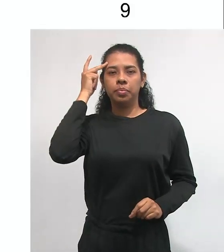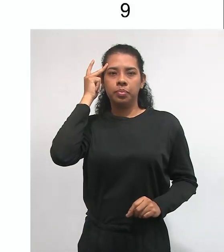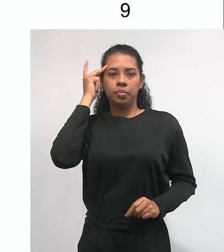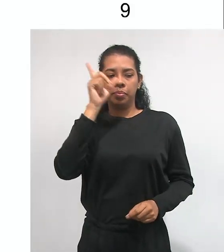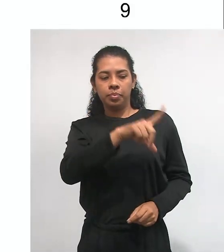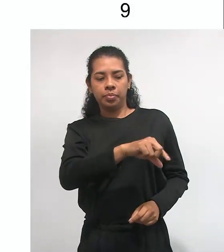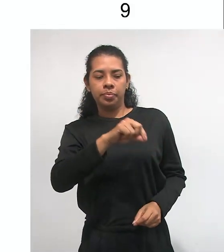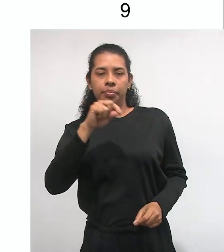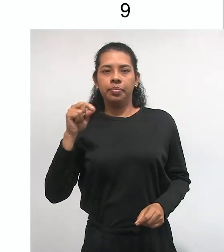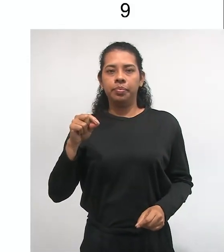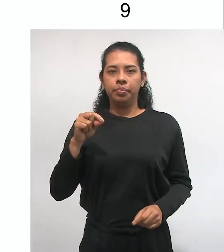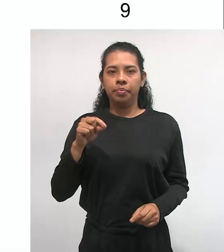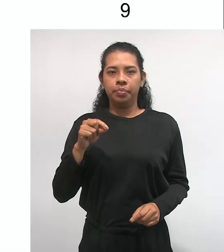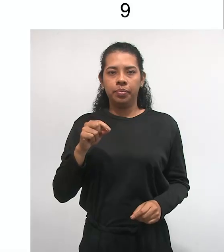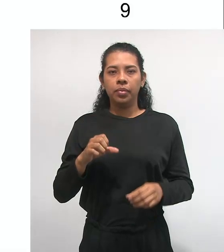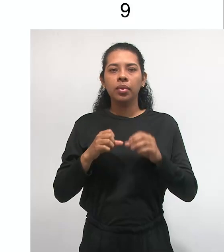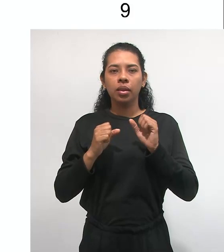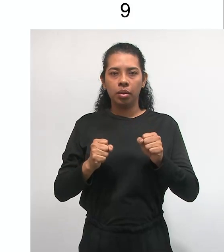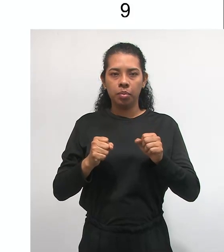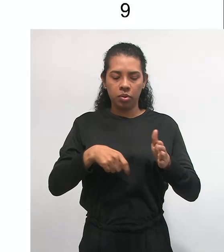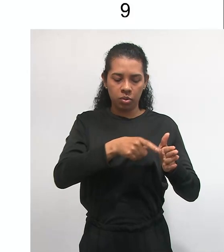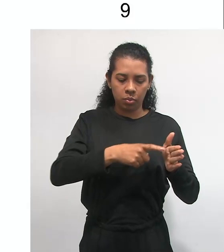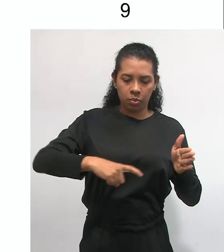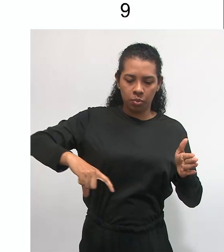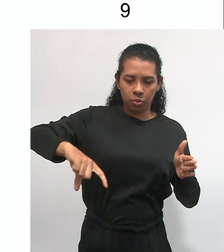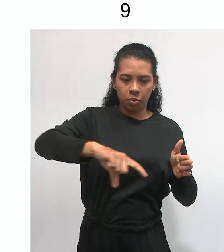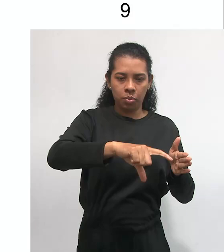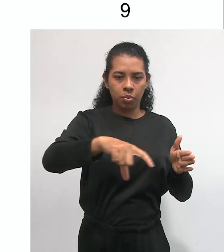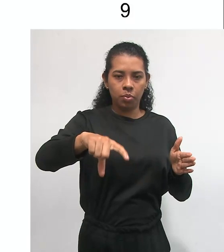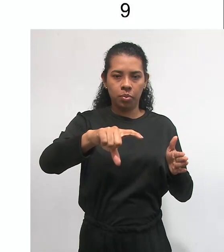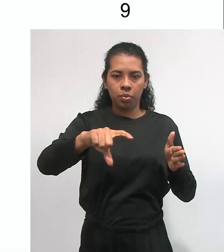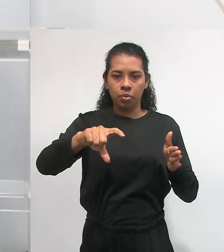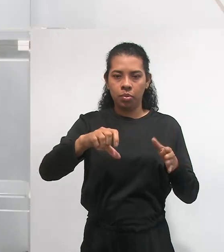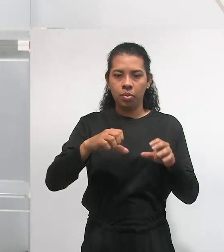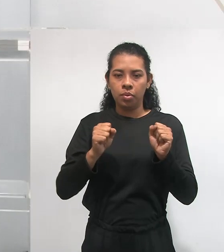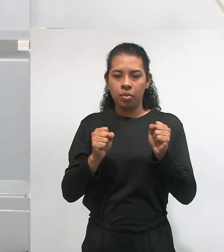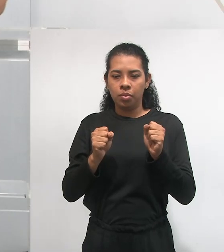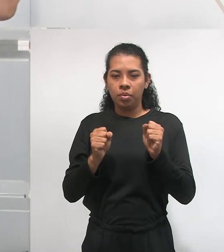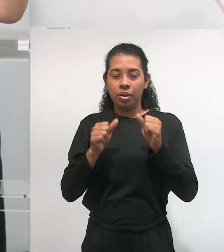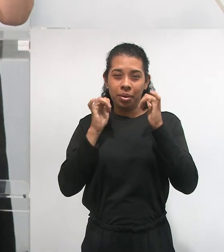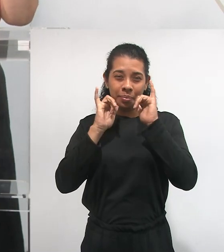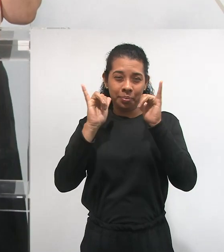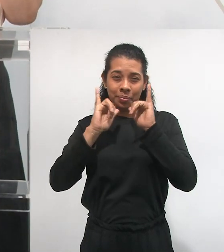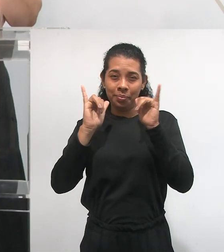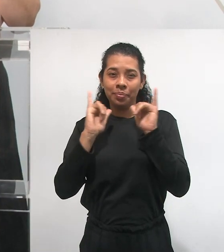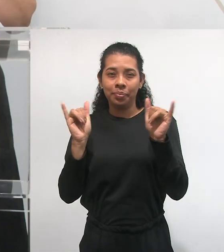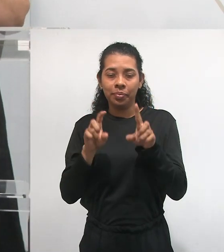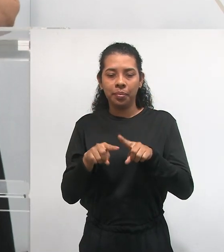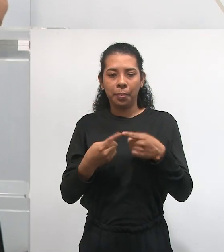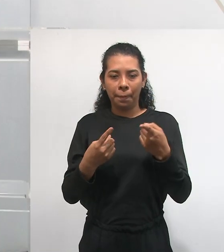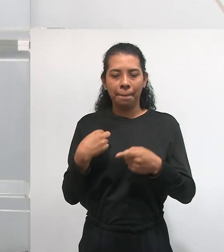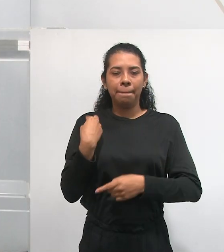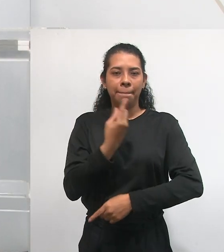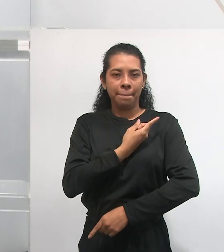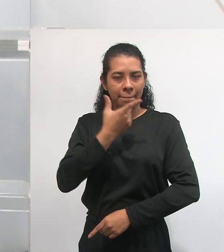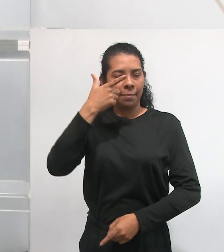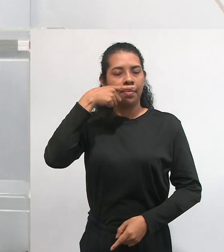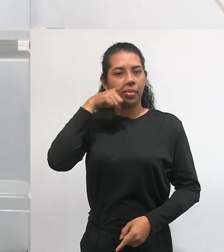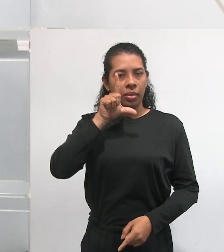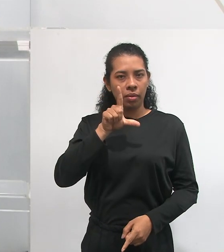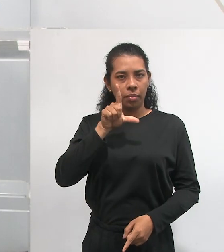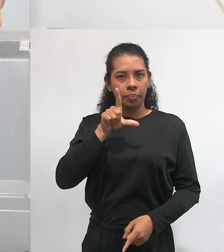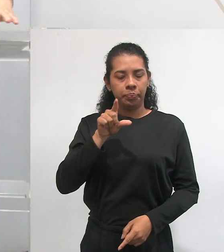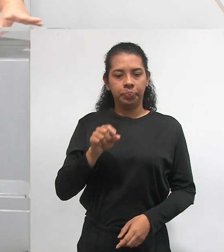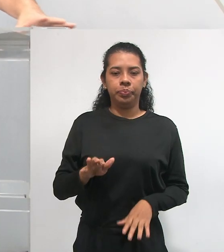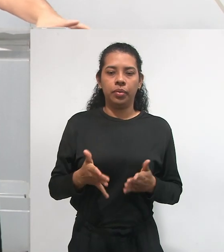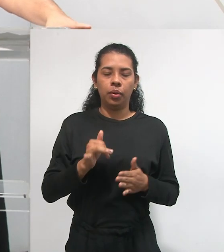Se o jogador acertar, ele avança uma casa no tabuleiro. Olha só, muita informação, mas vamos lá. Você